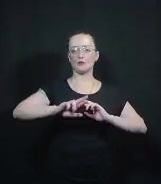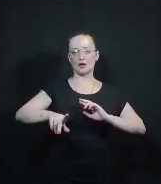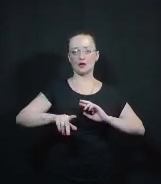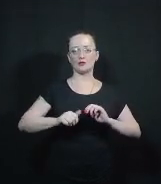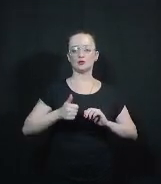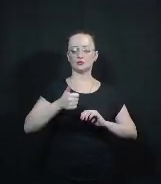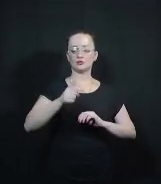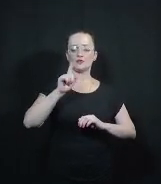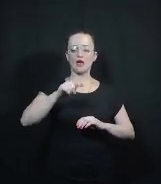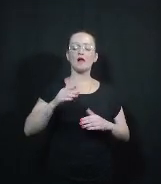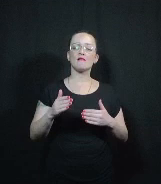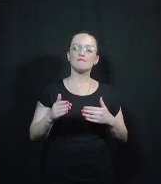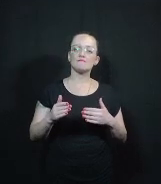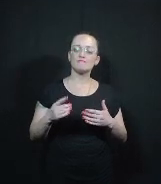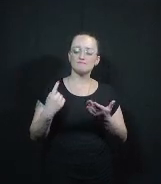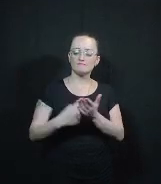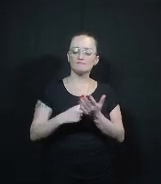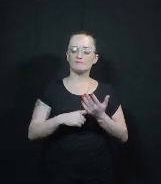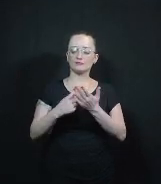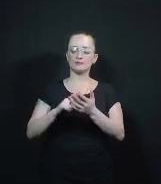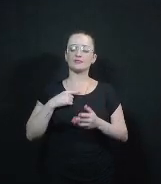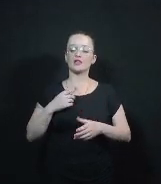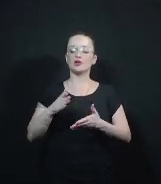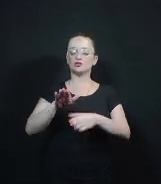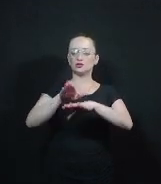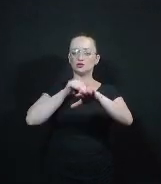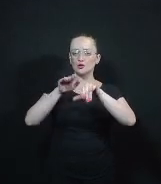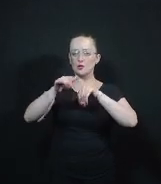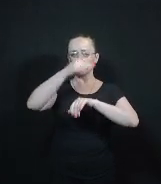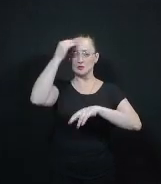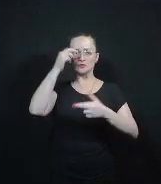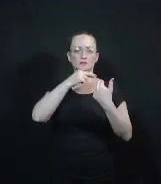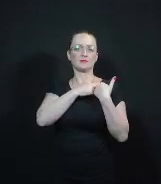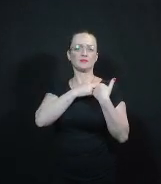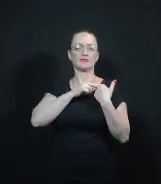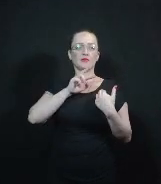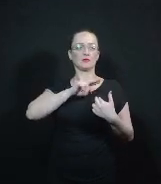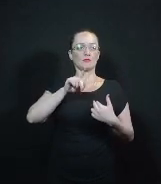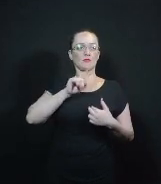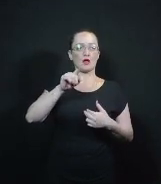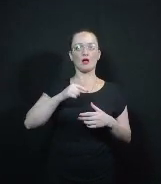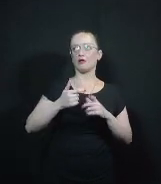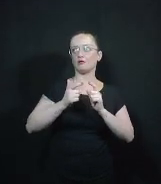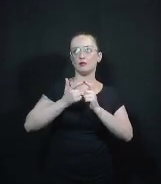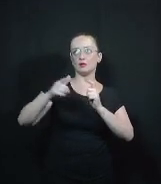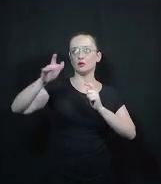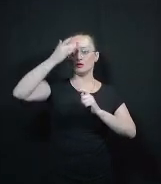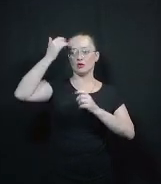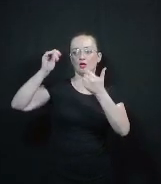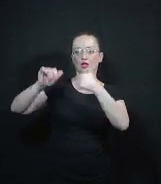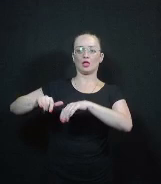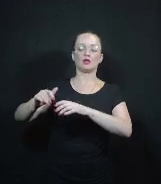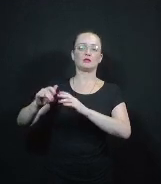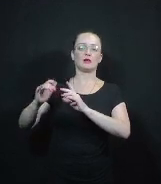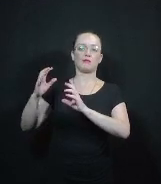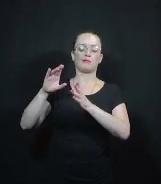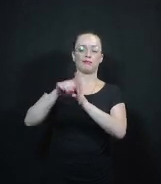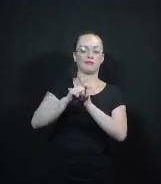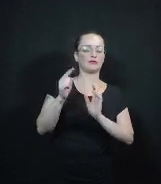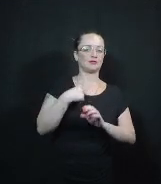um fechamento convocando as pessoas para responsabilidade. Não é um ator malévolo que está lá explorando a gente, não